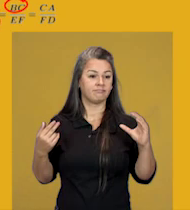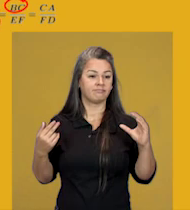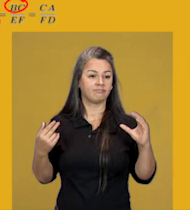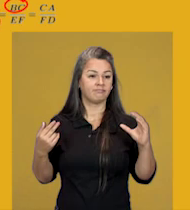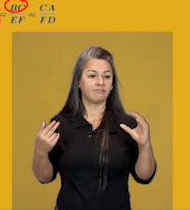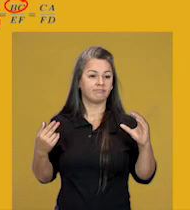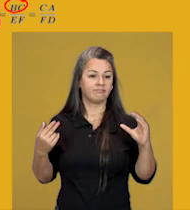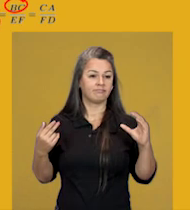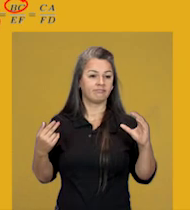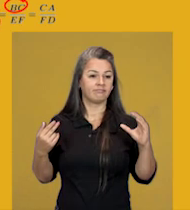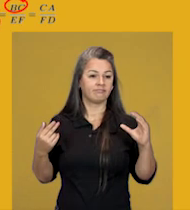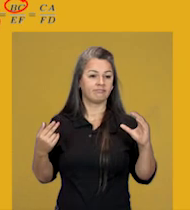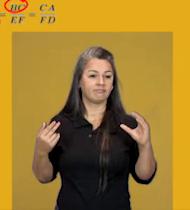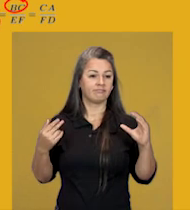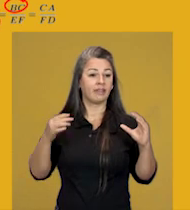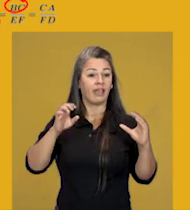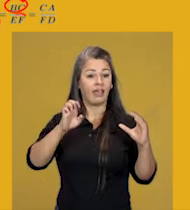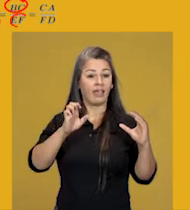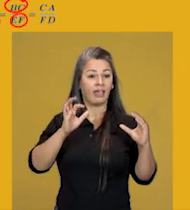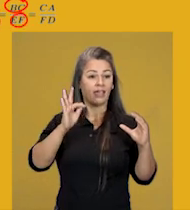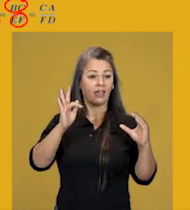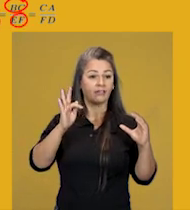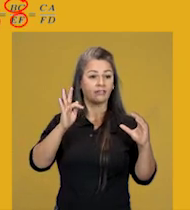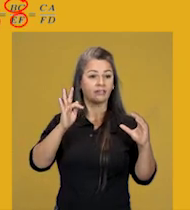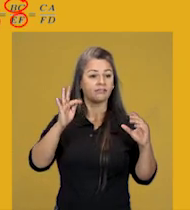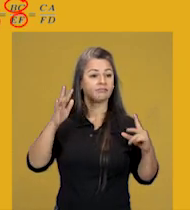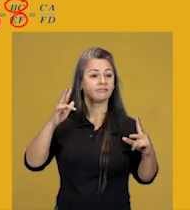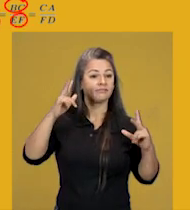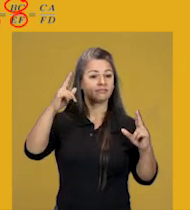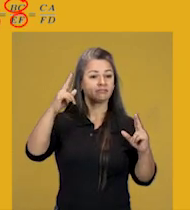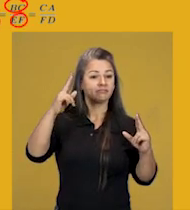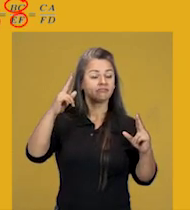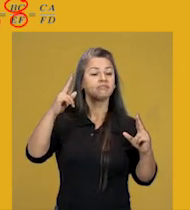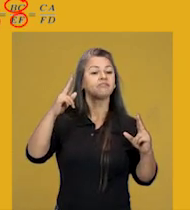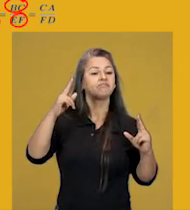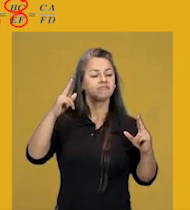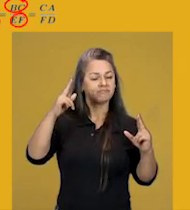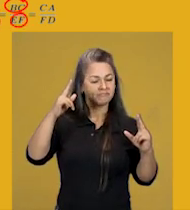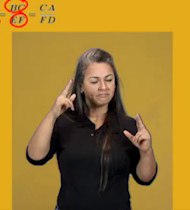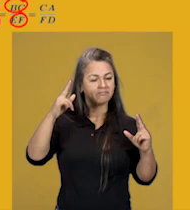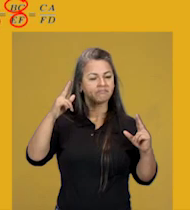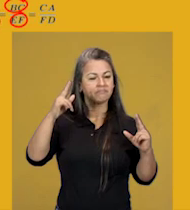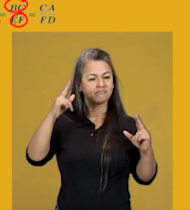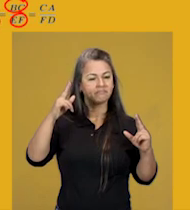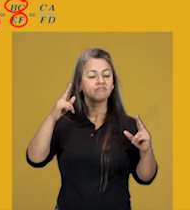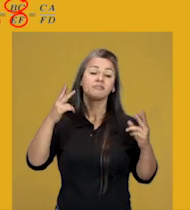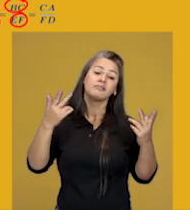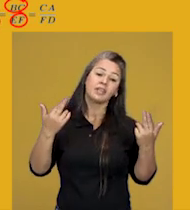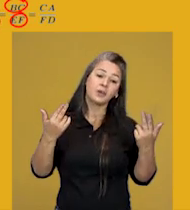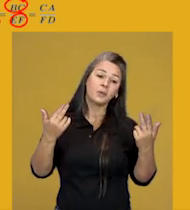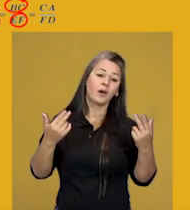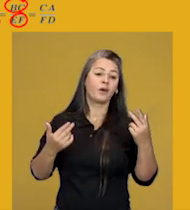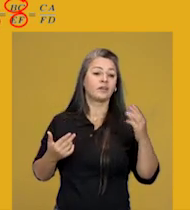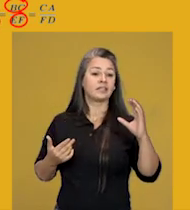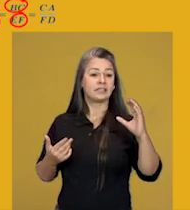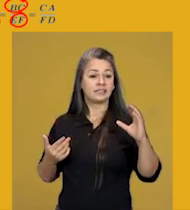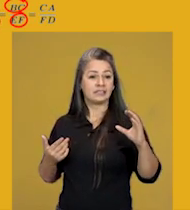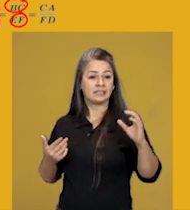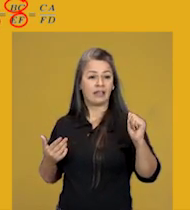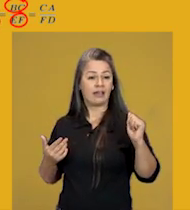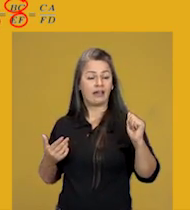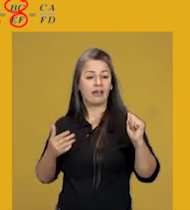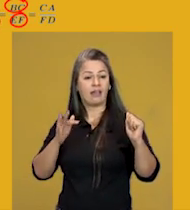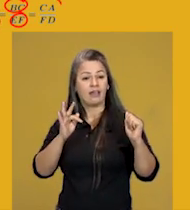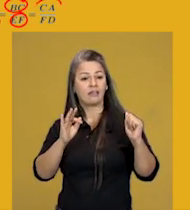está para EF. Assim como CA está para